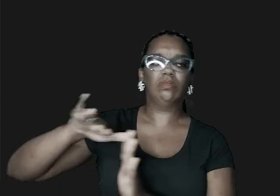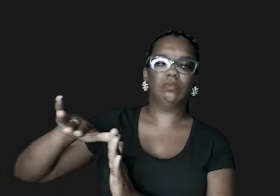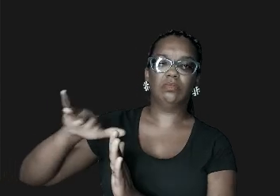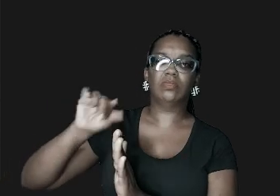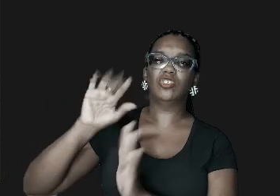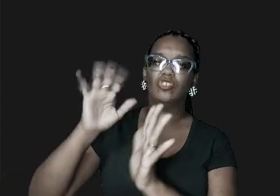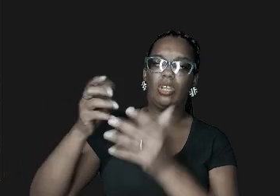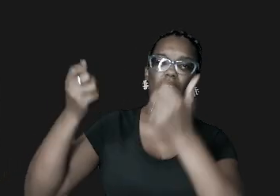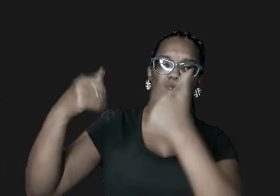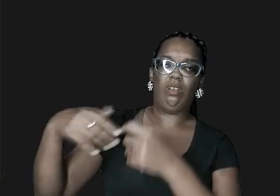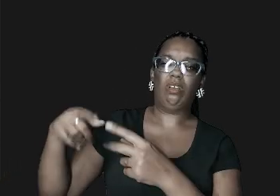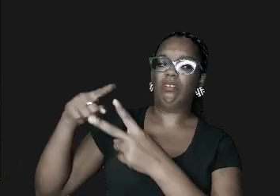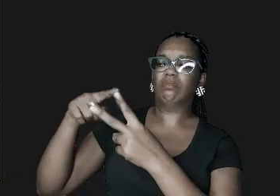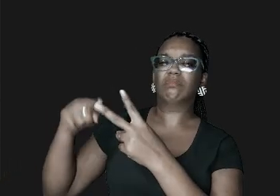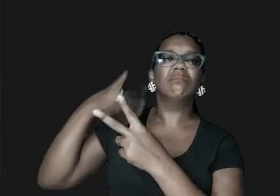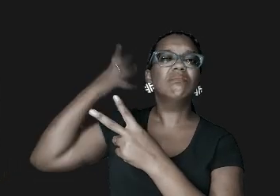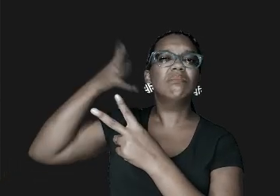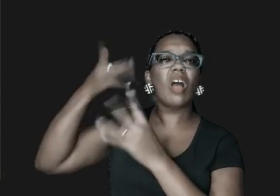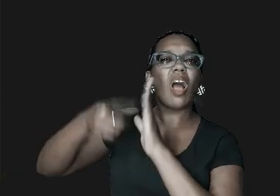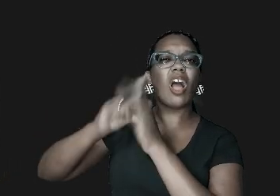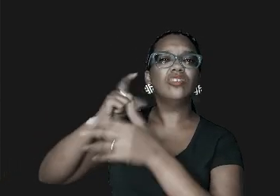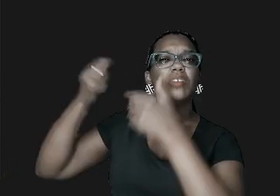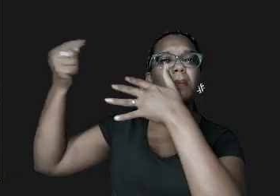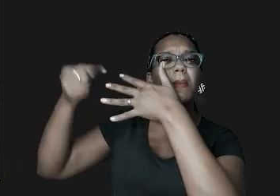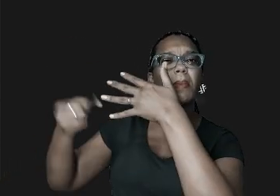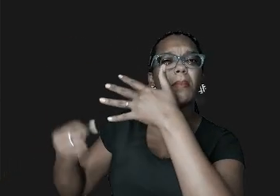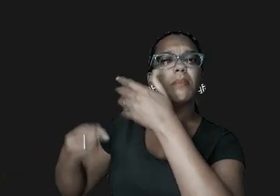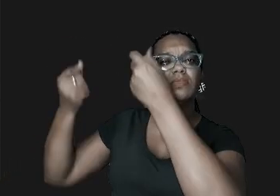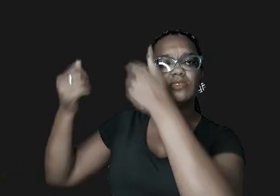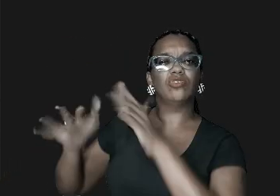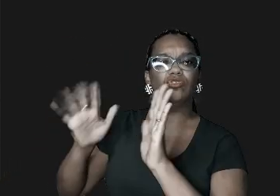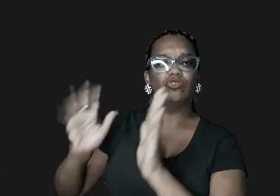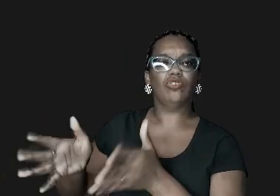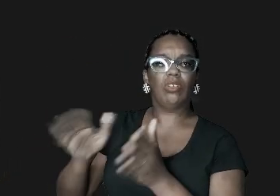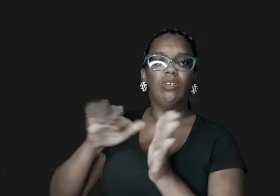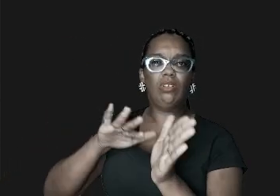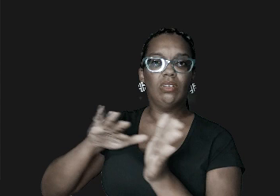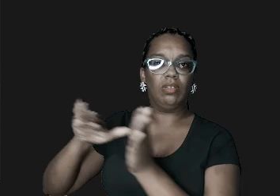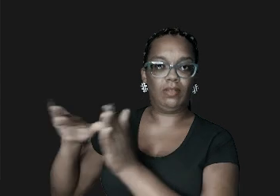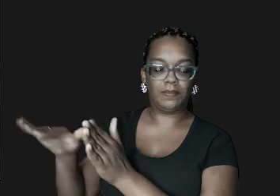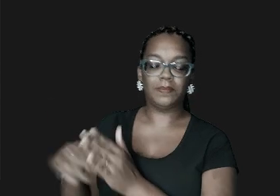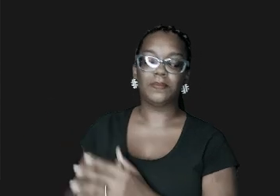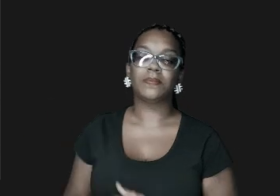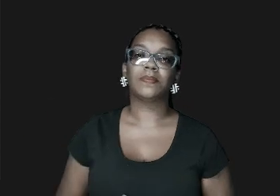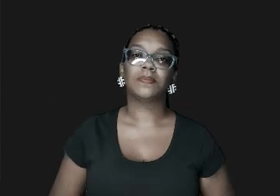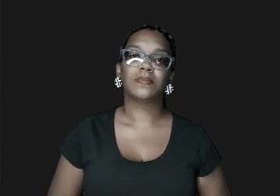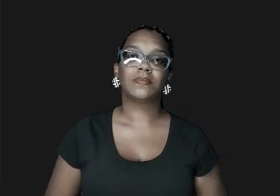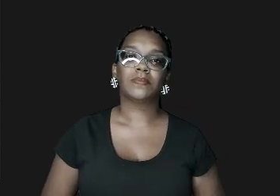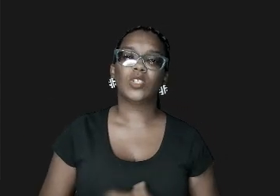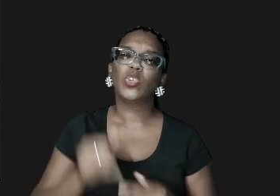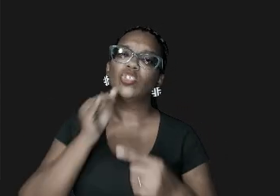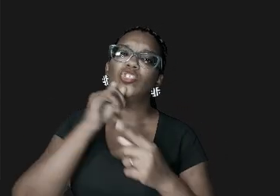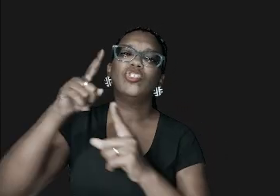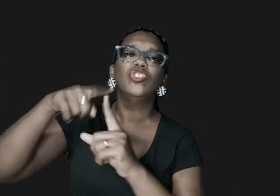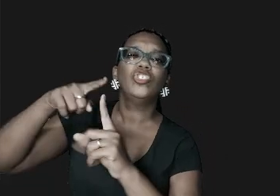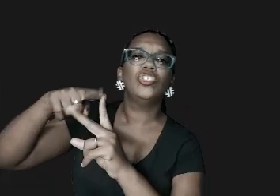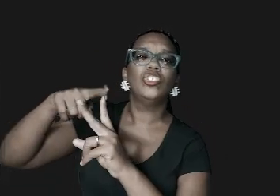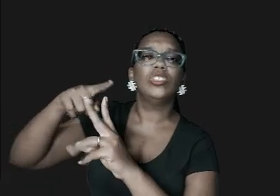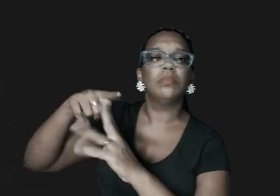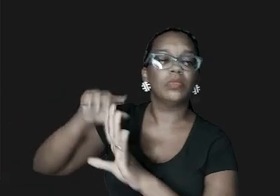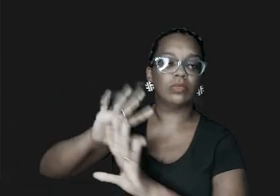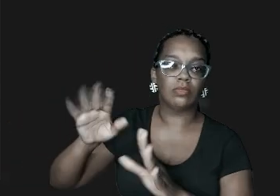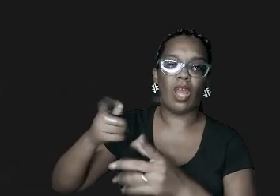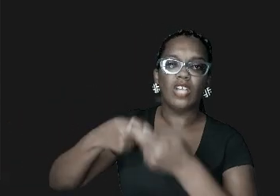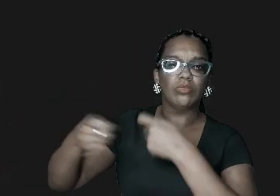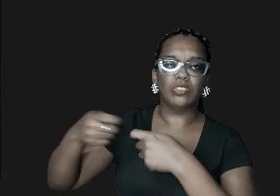de manipulação mas não vou meter aqui o Henrique e o próprio Otávio já passaram pelo